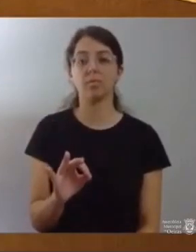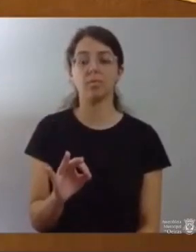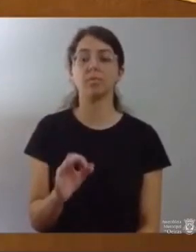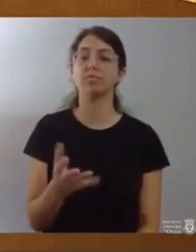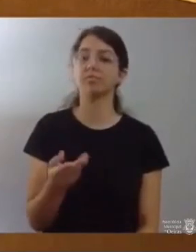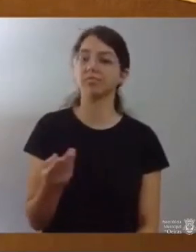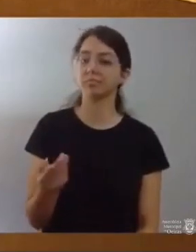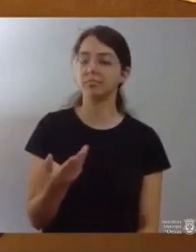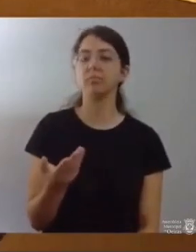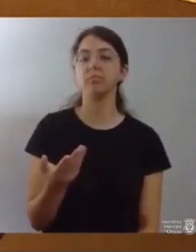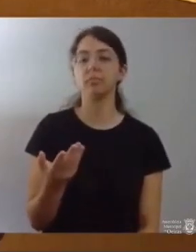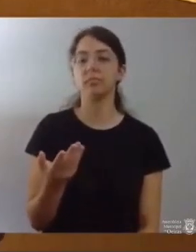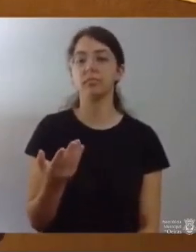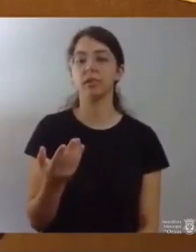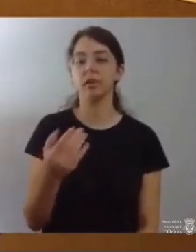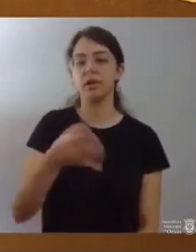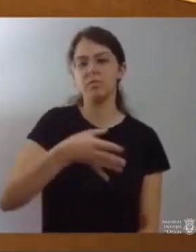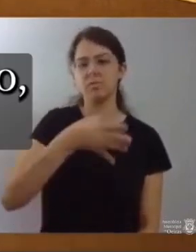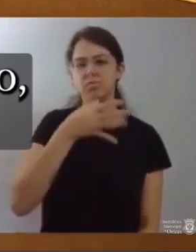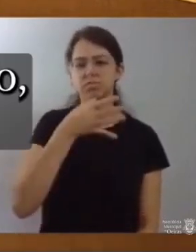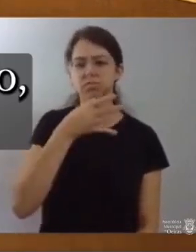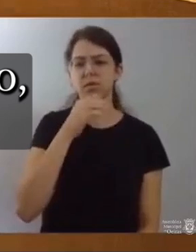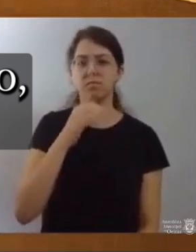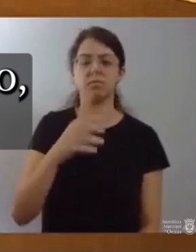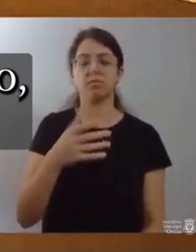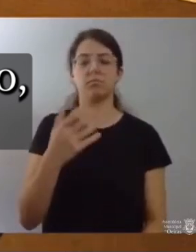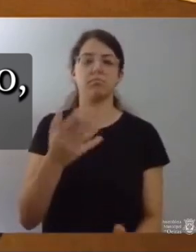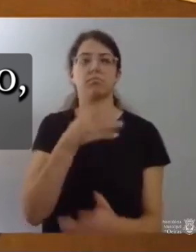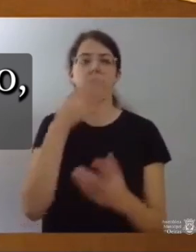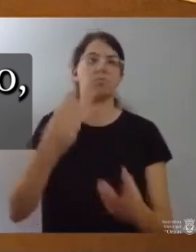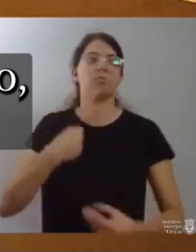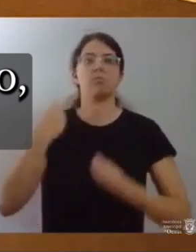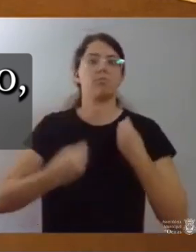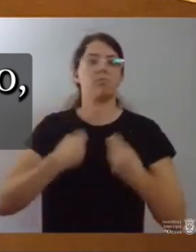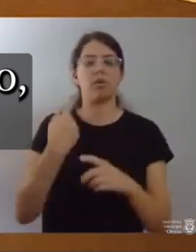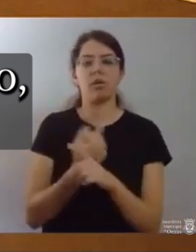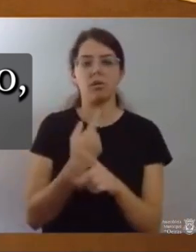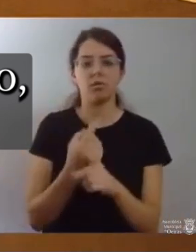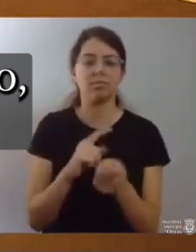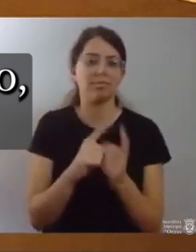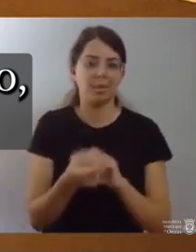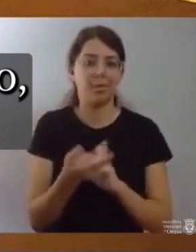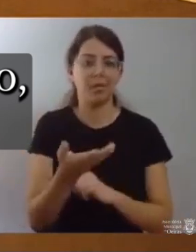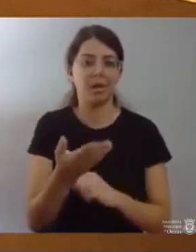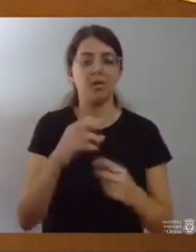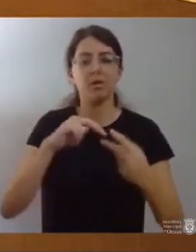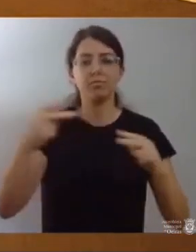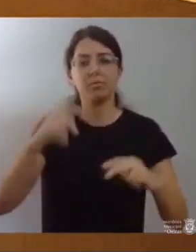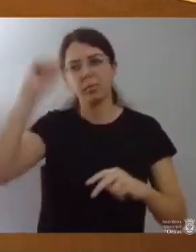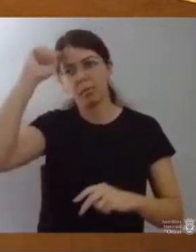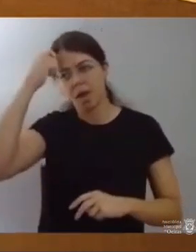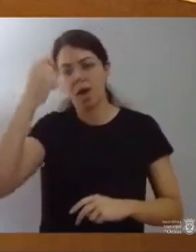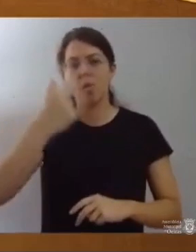contraria um bocadinho este discurso alarmista de que isso é um grande prejuízo para o município, até porque os valores